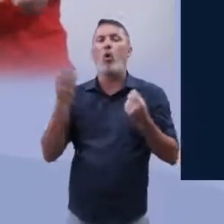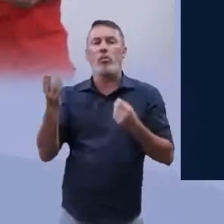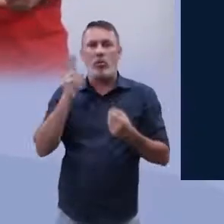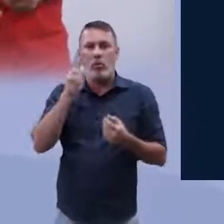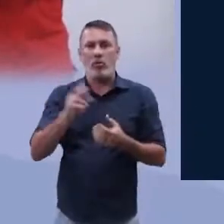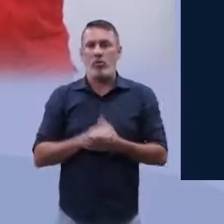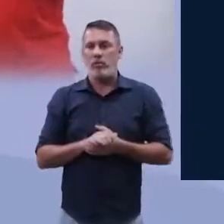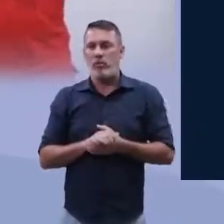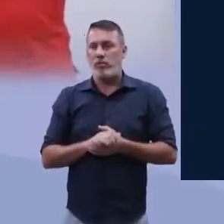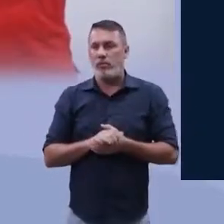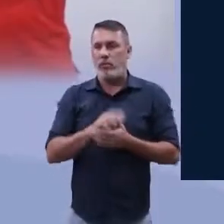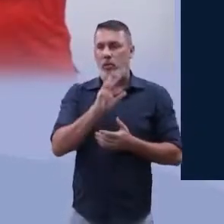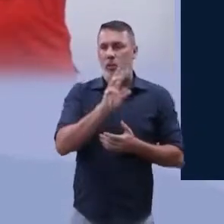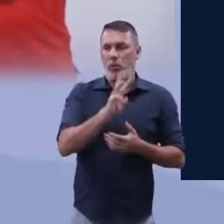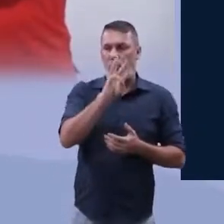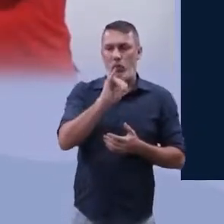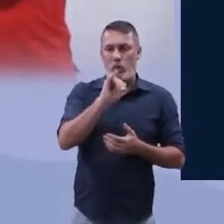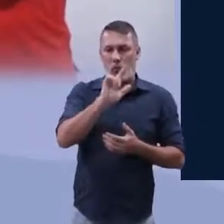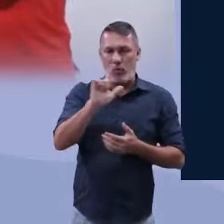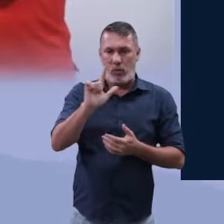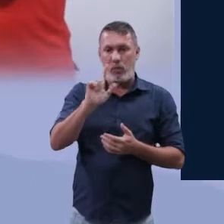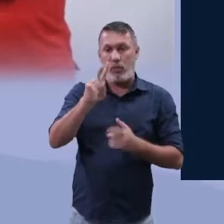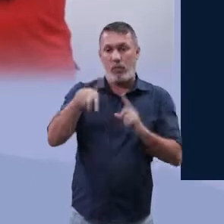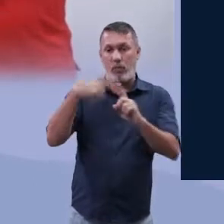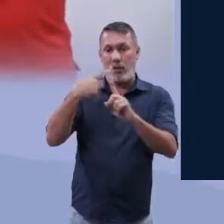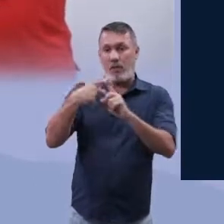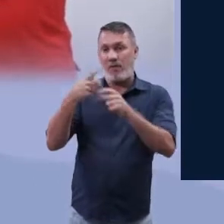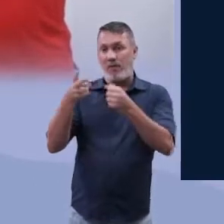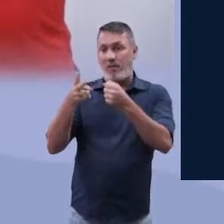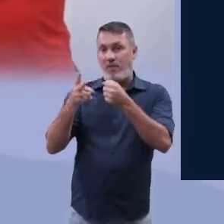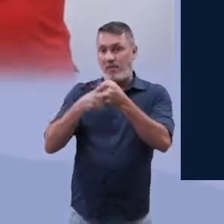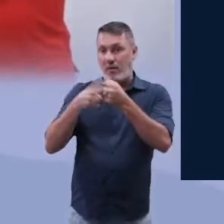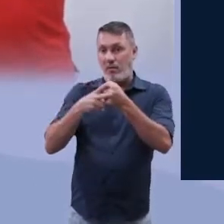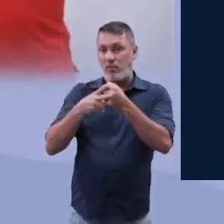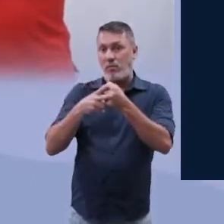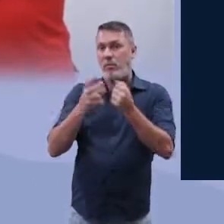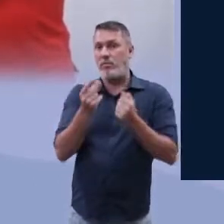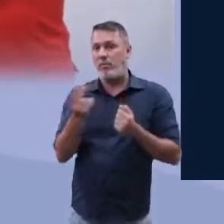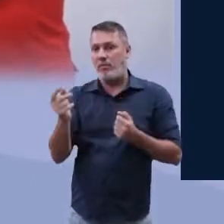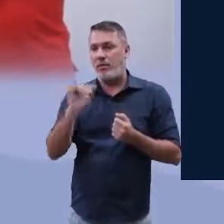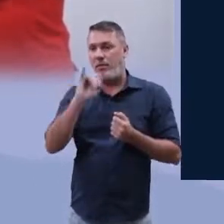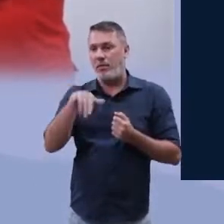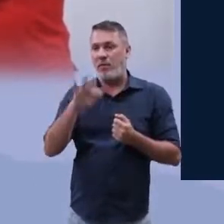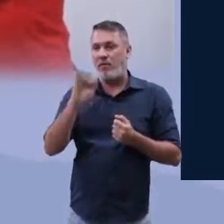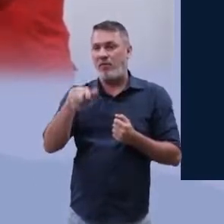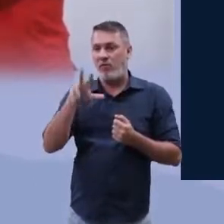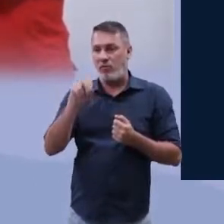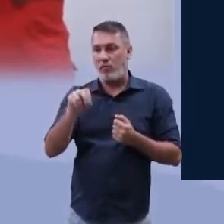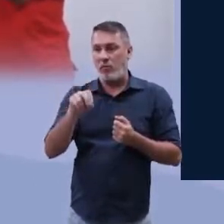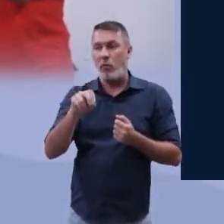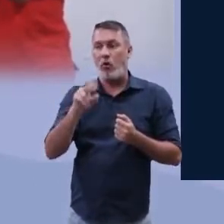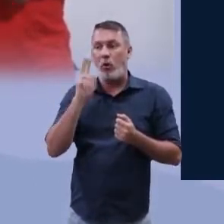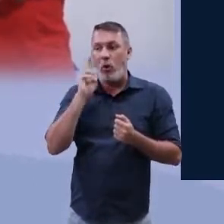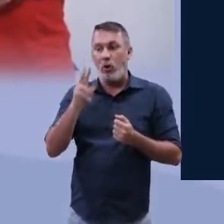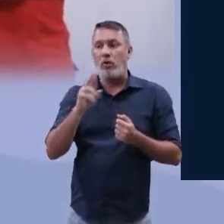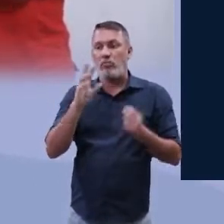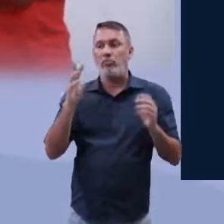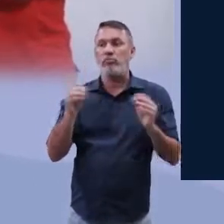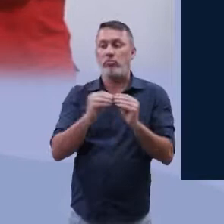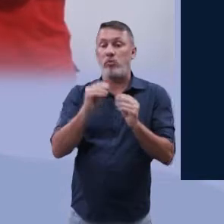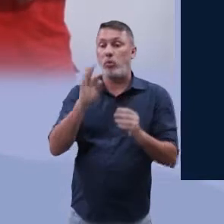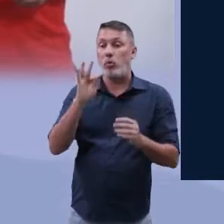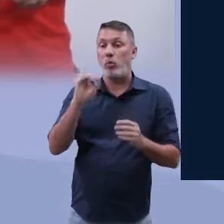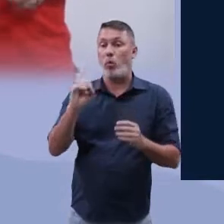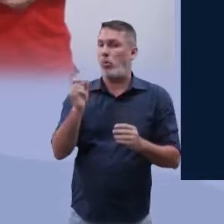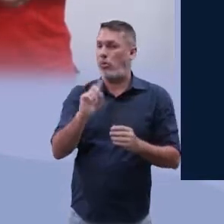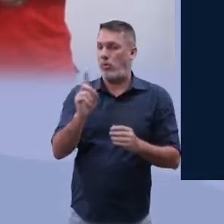estrutura? Tá lá, o eu mais verbo no infinitivo, tá? Mas é um infinitivo que a gente não coloca o to. Então, vamos lá. I